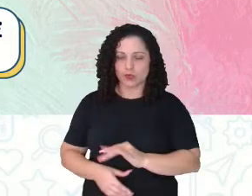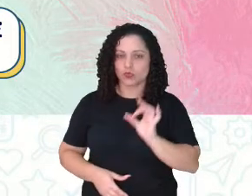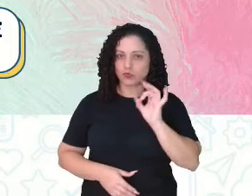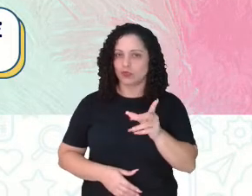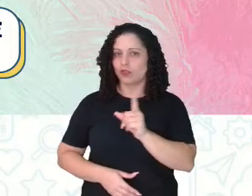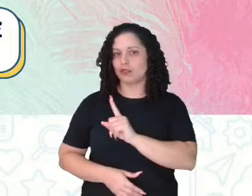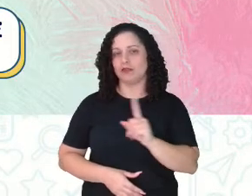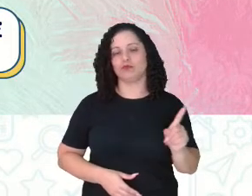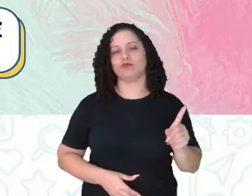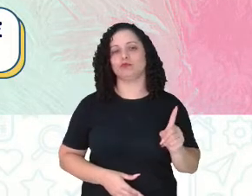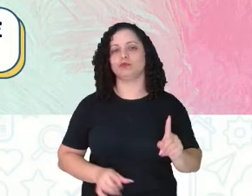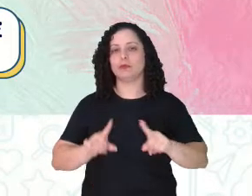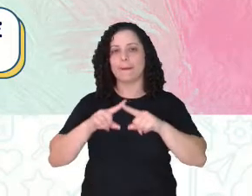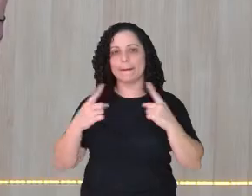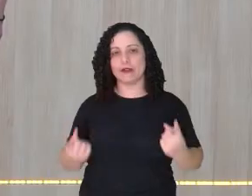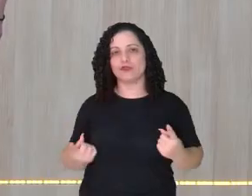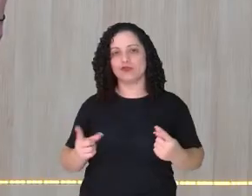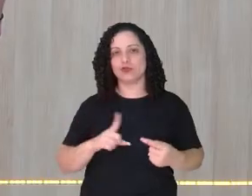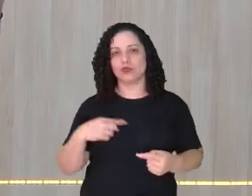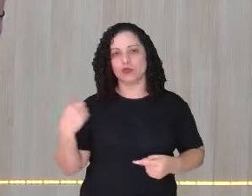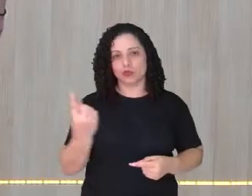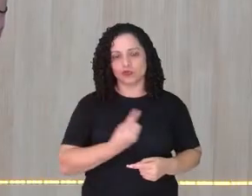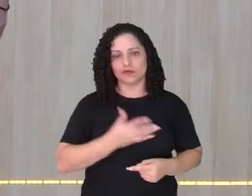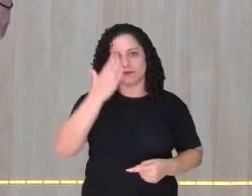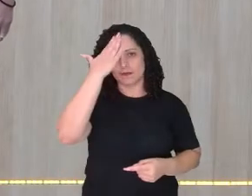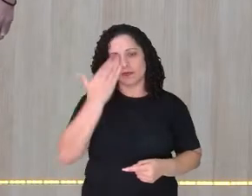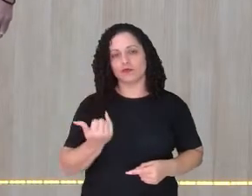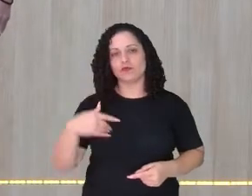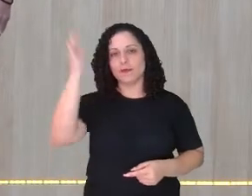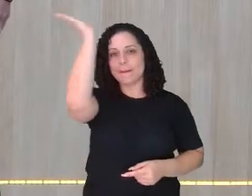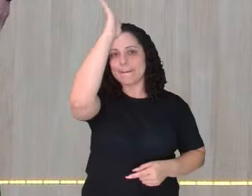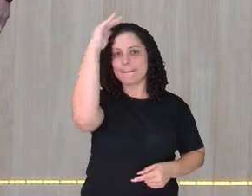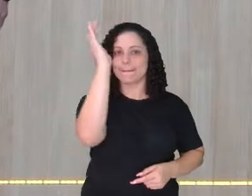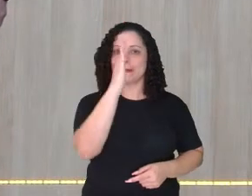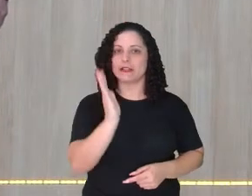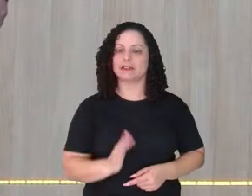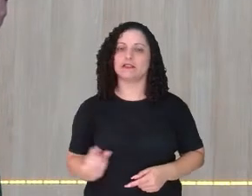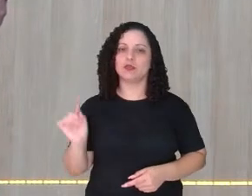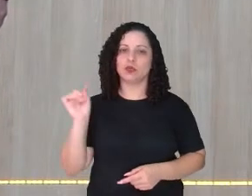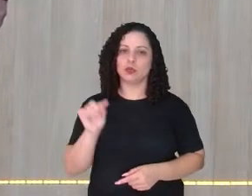gente sabe que o Brasil é um dos maiores, né,